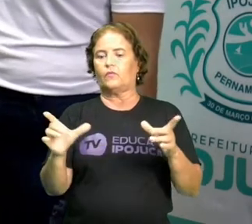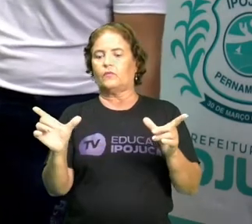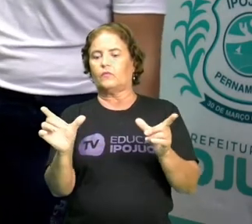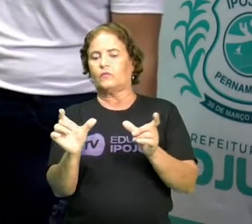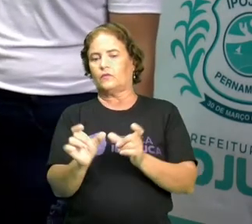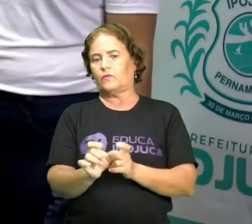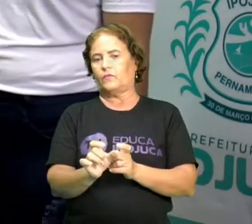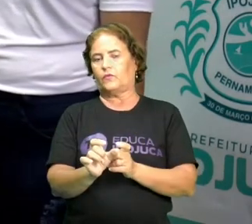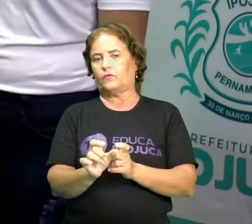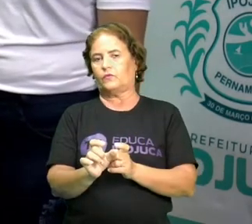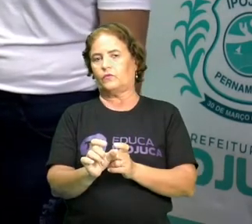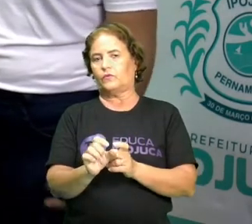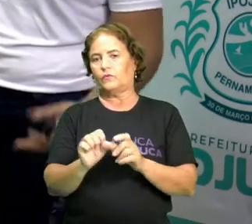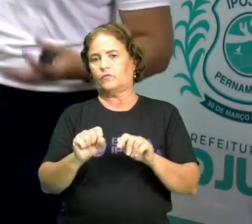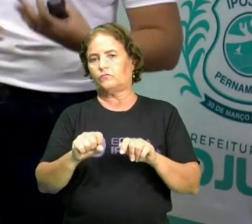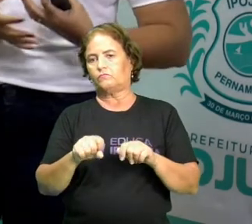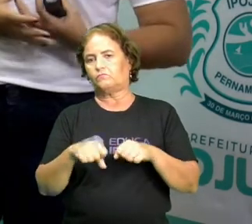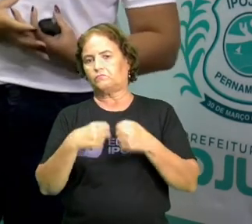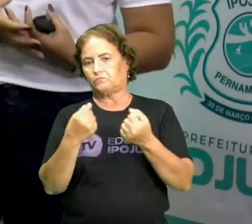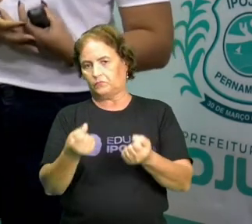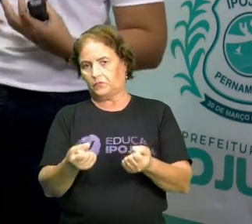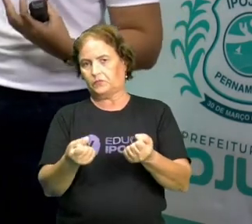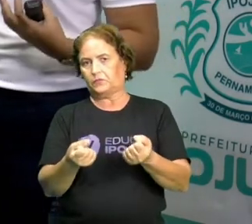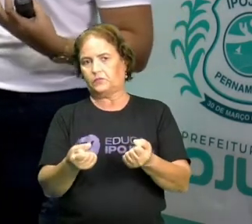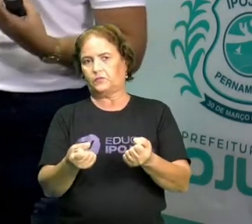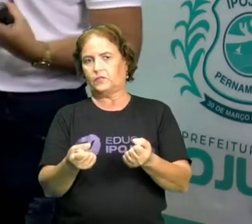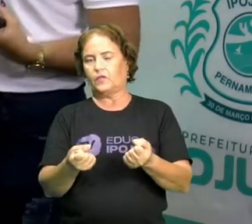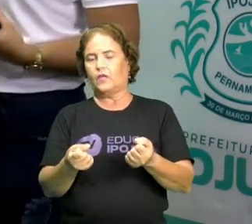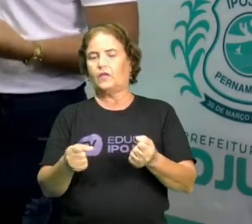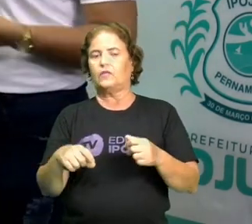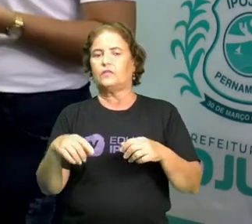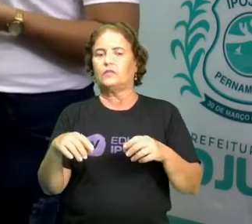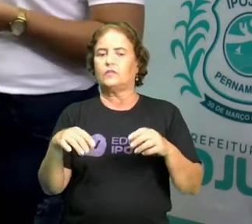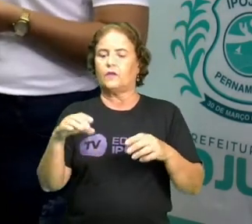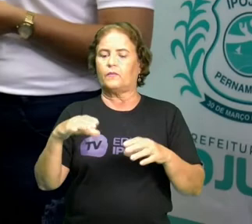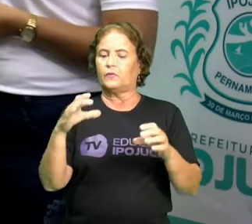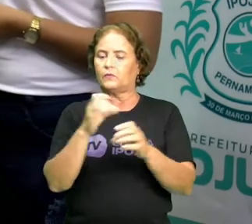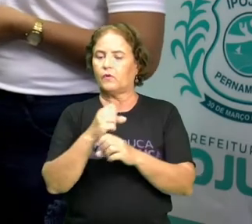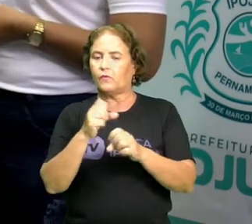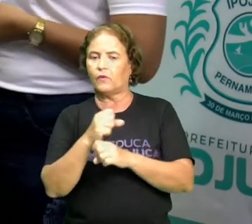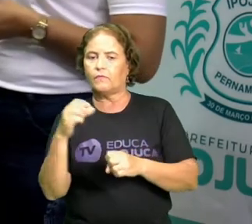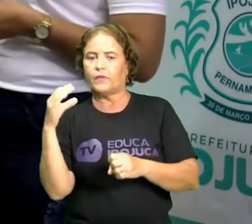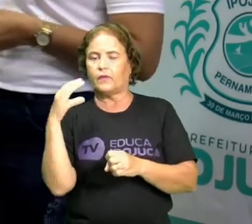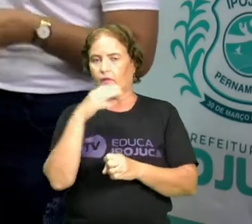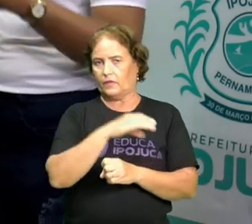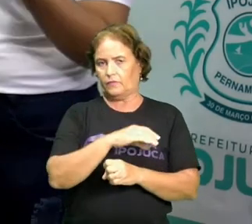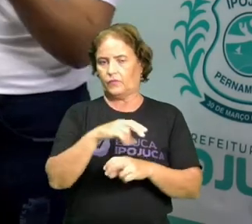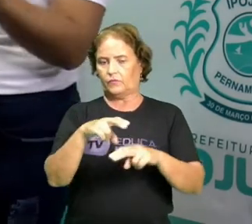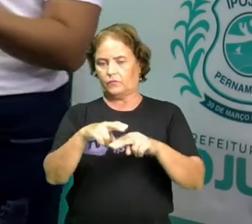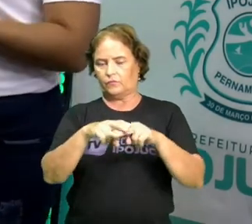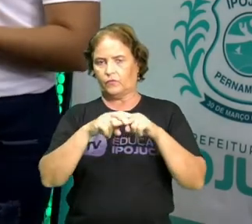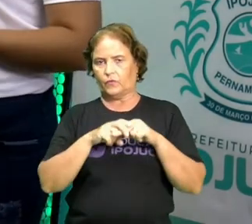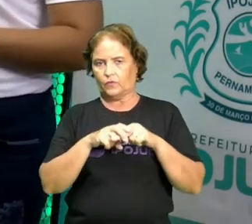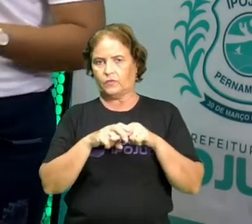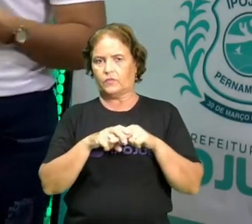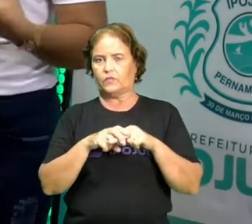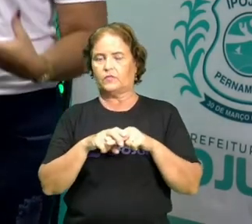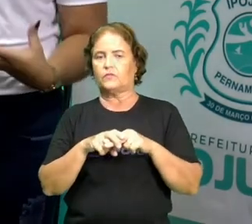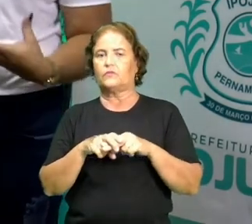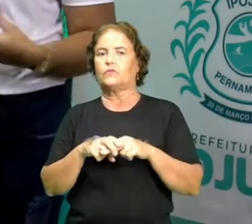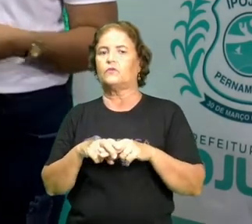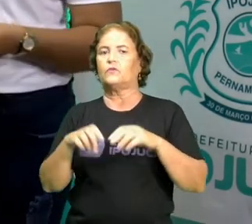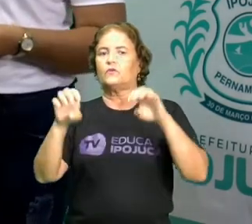o que permitiu calcular com mais rapidez. Por isso, também pode ser chamado de sistema indo-arábico